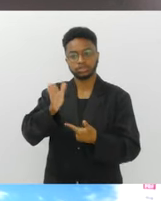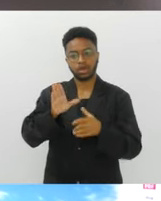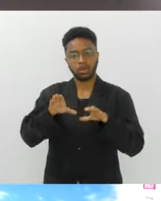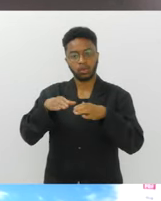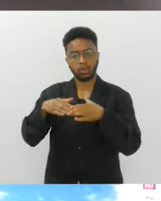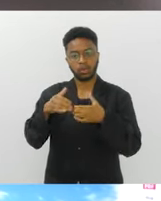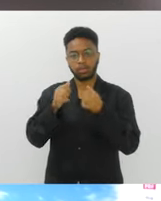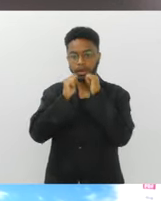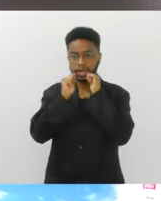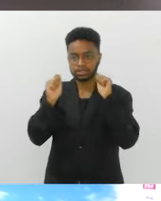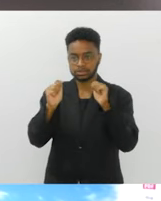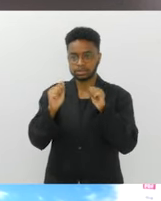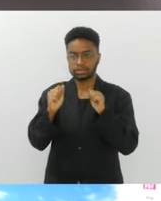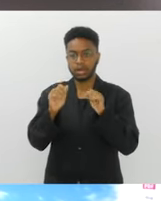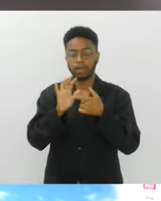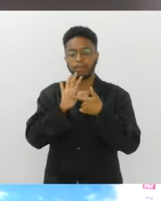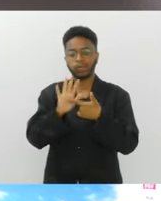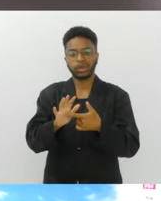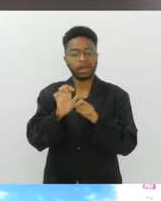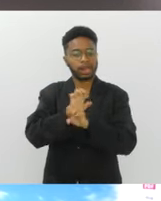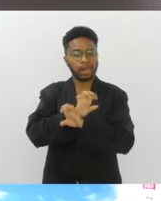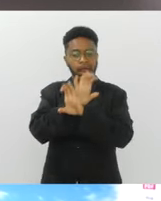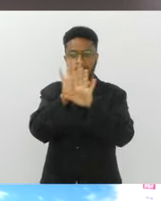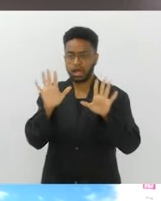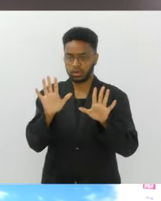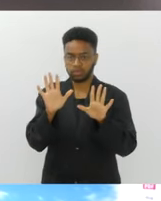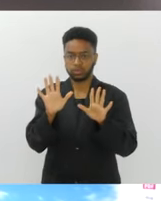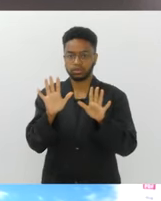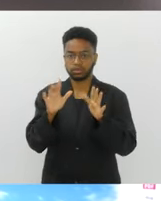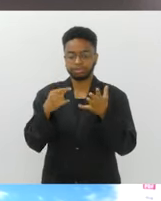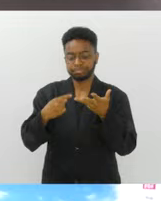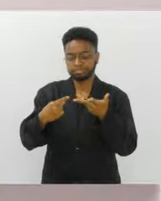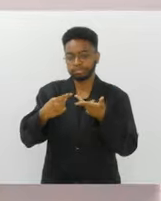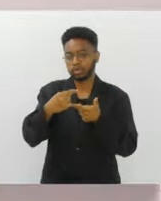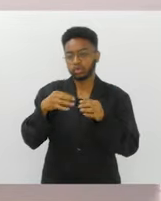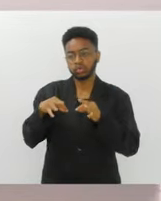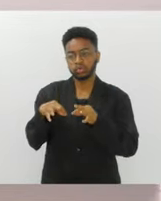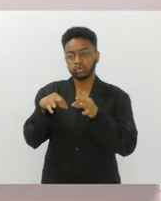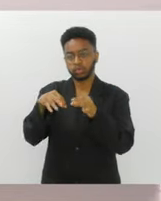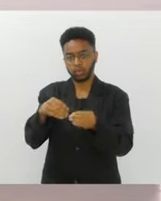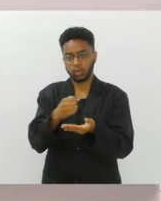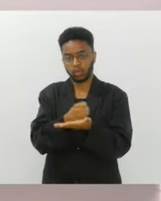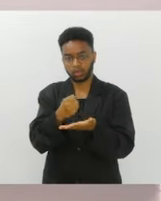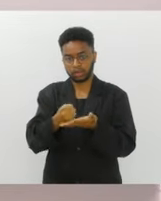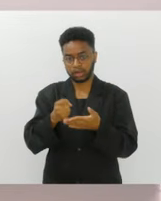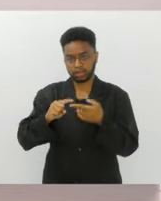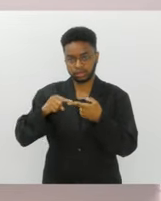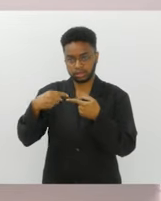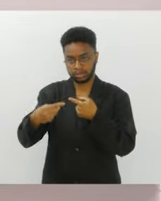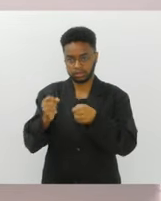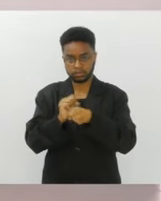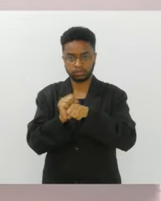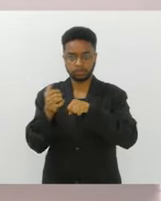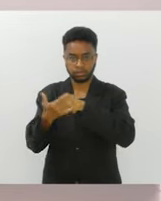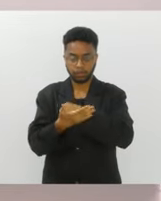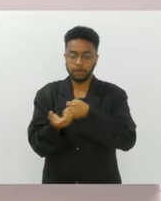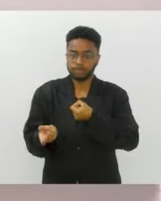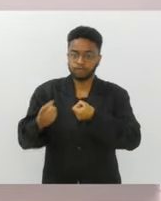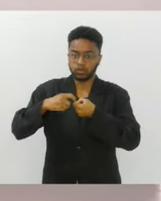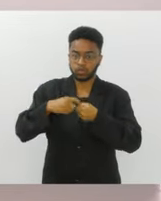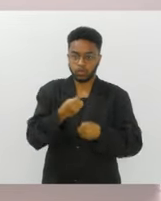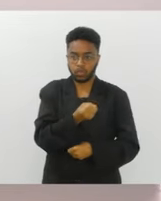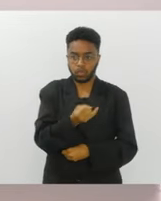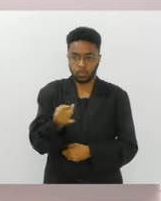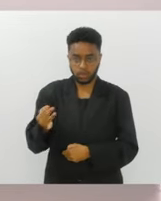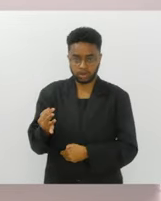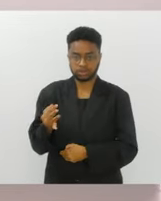Que caracteriza e deixa nítido que todas as concessões pós-pandemia retomou o número de passageiros, às vezes com